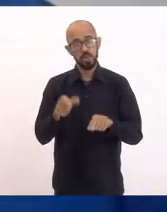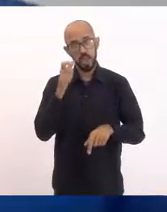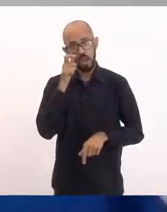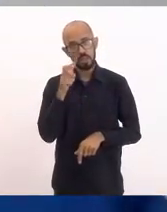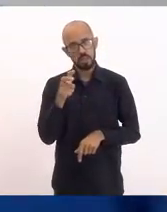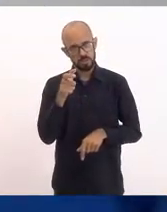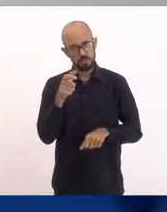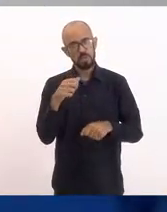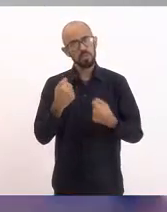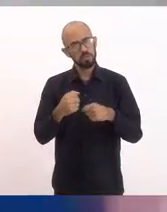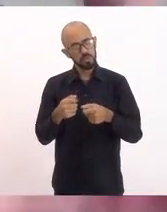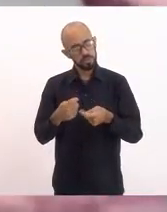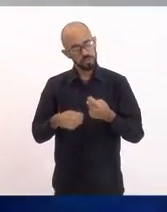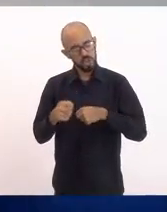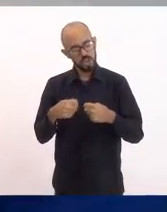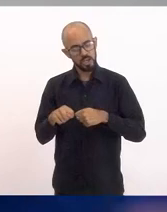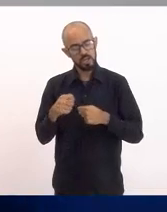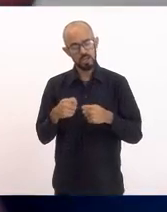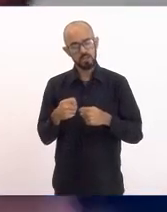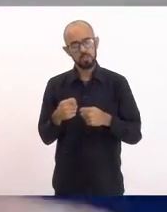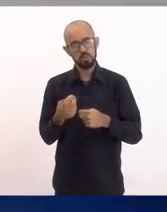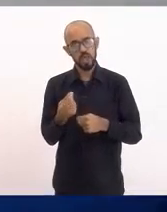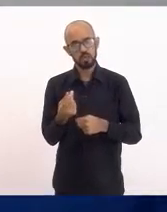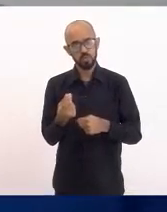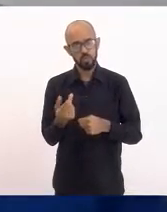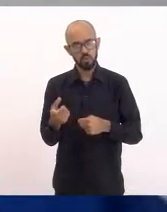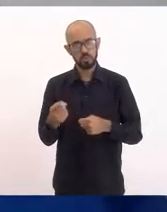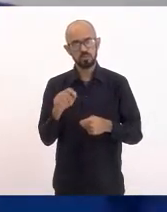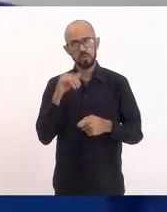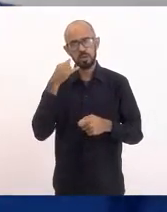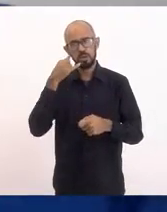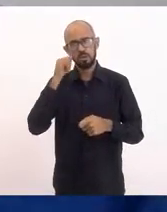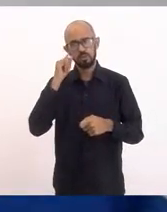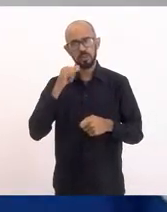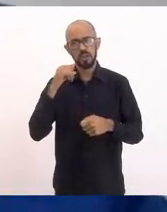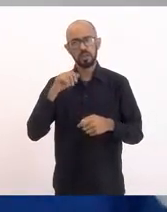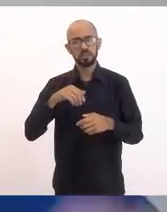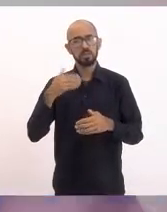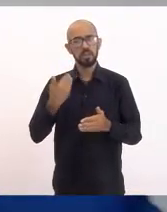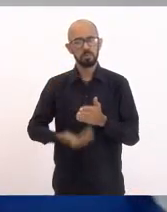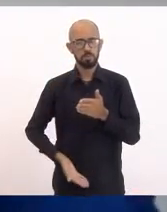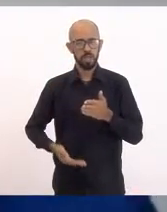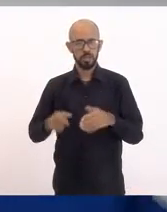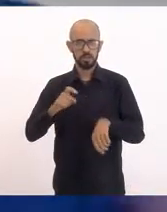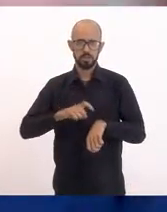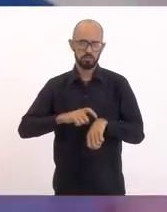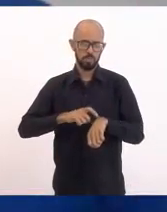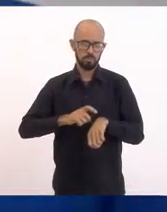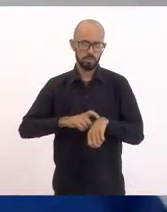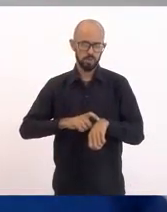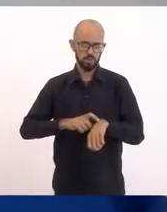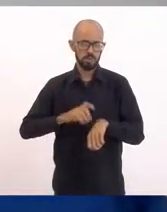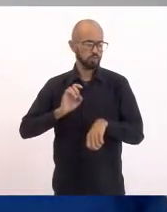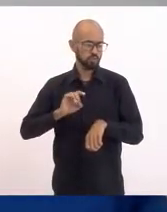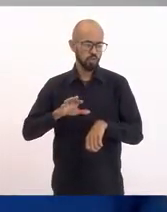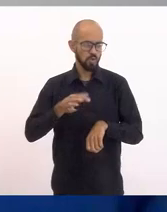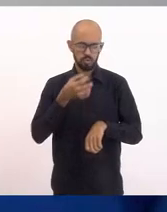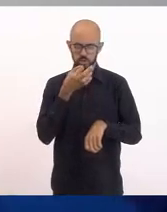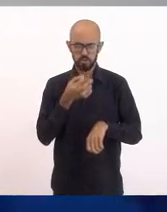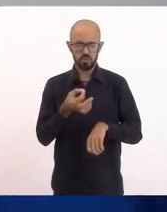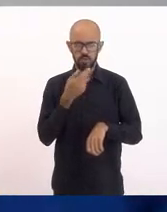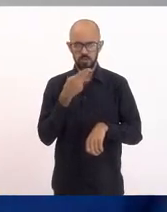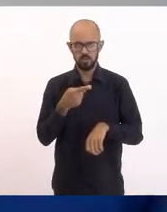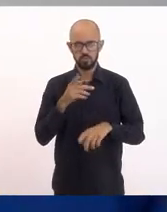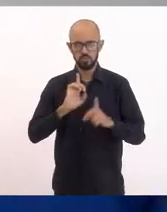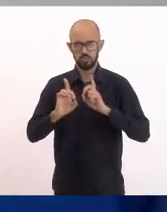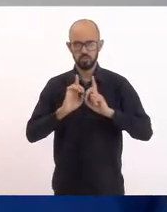merece o equilíbrio das contas, para que ninguém fique desamparado nesse momento. Então, é só isso que está a se discutir. Quero